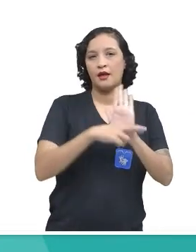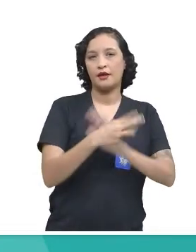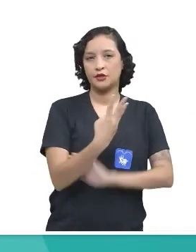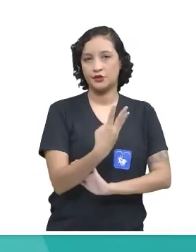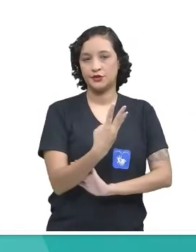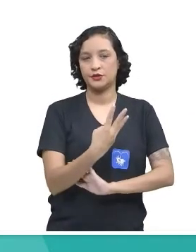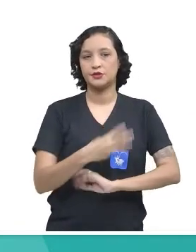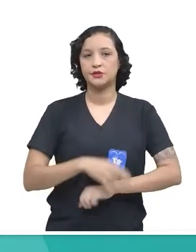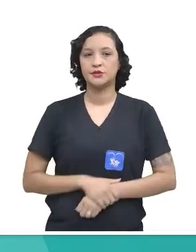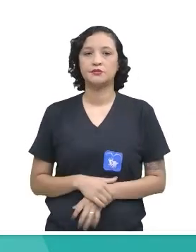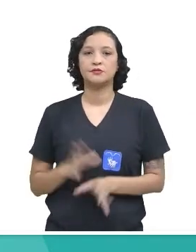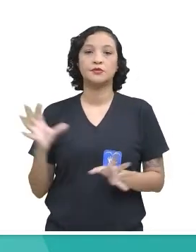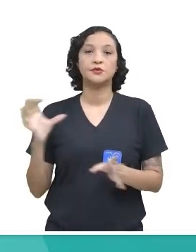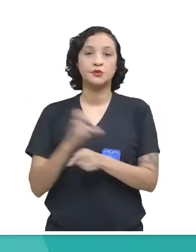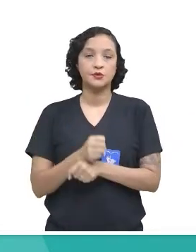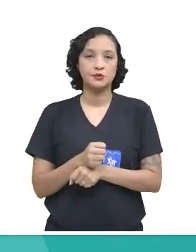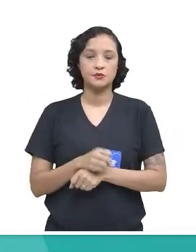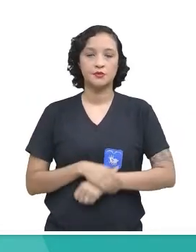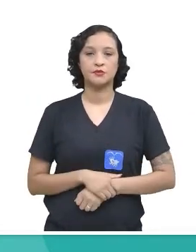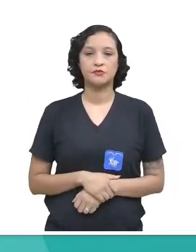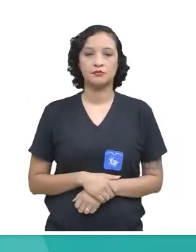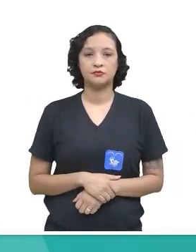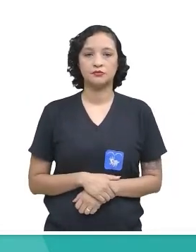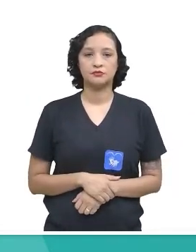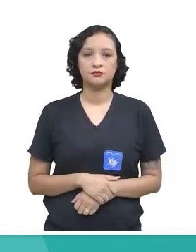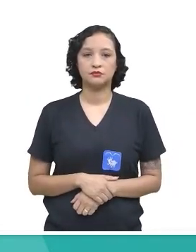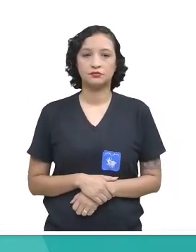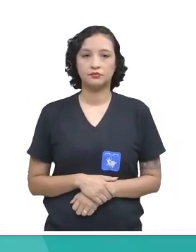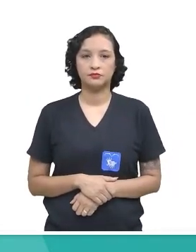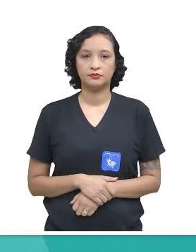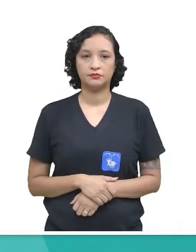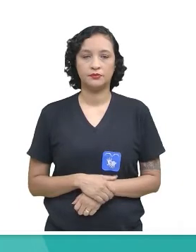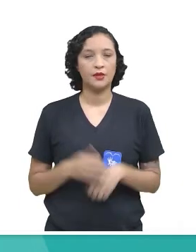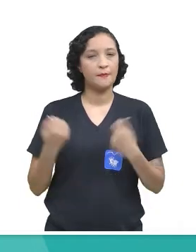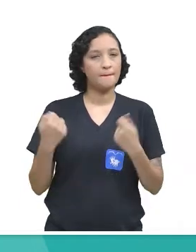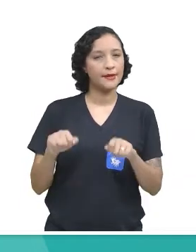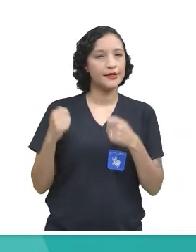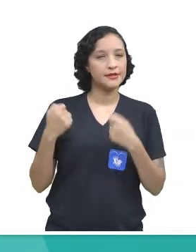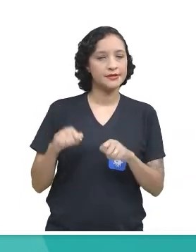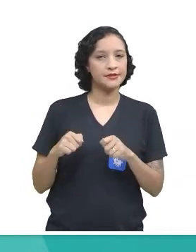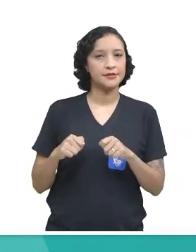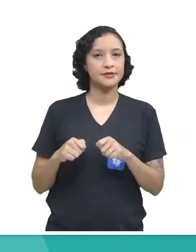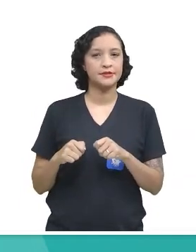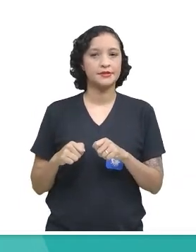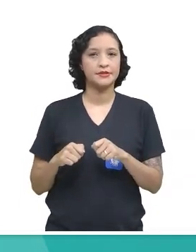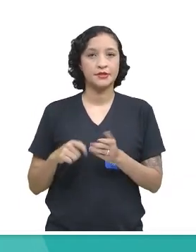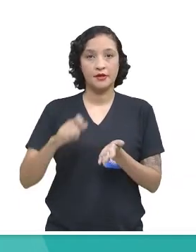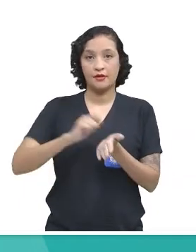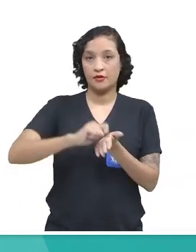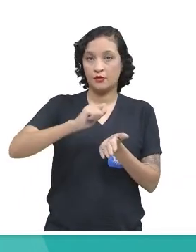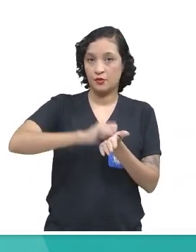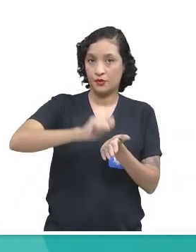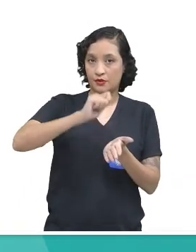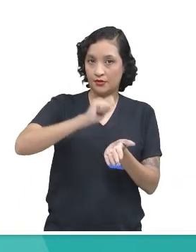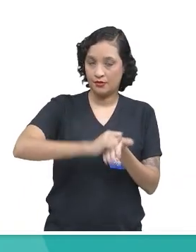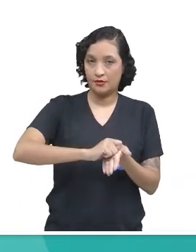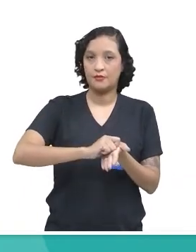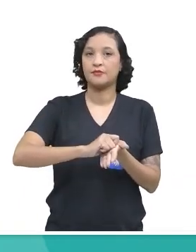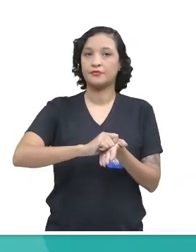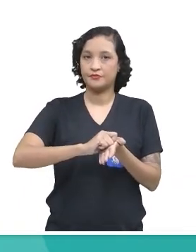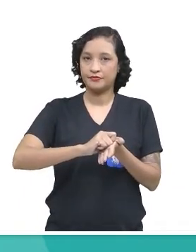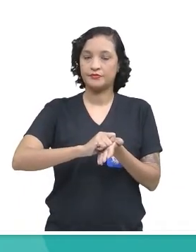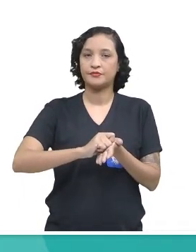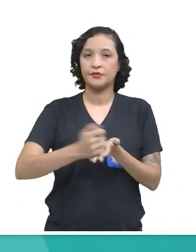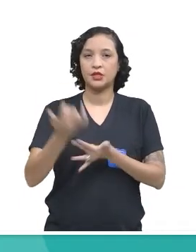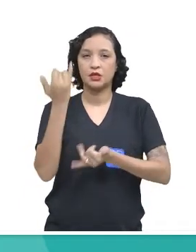cálculos. Muito bem, olha só. Nós precisamos anotar aqui. Muito